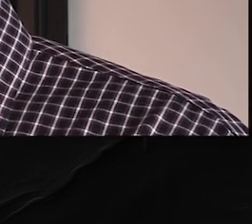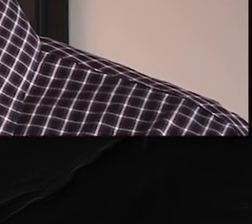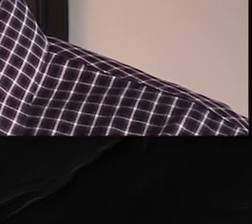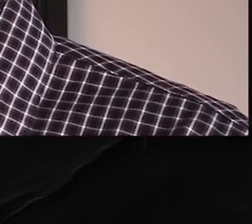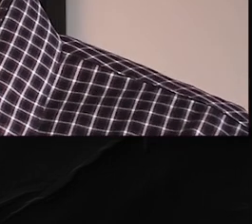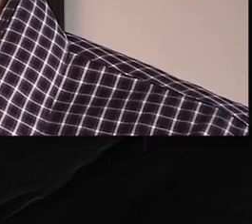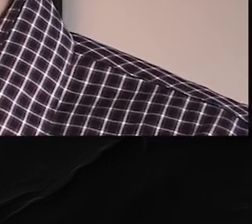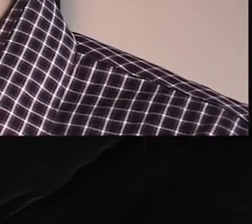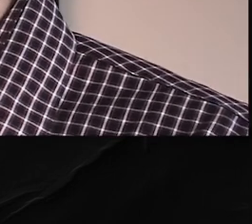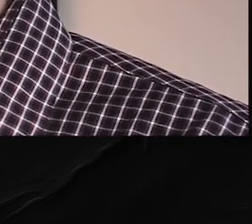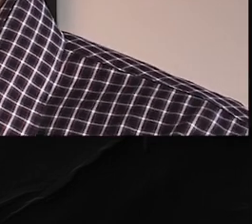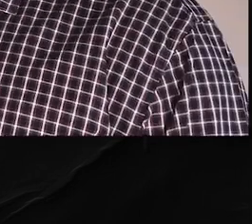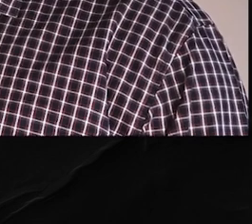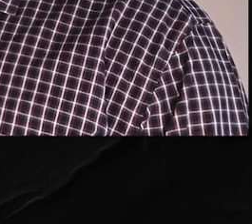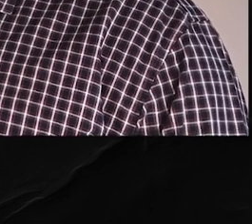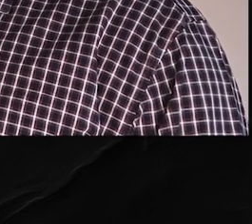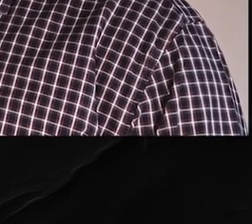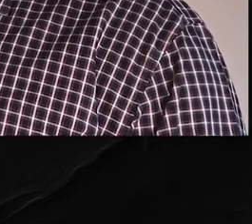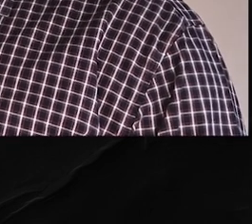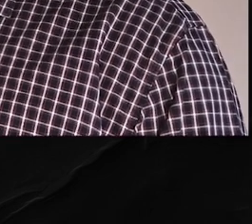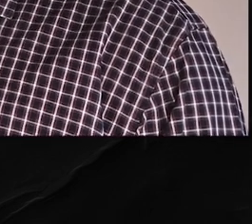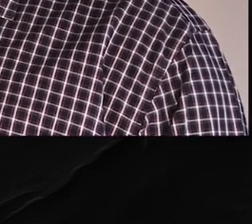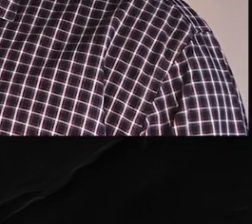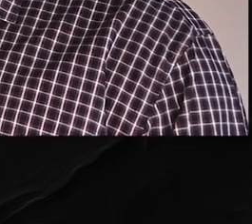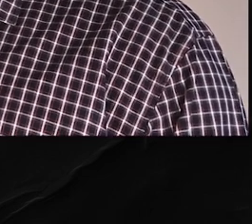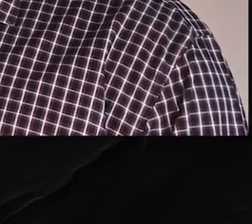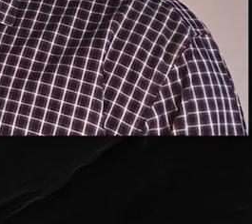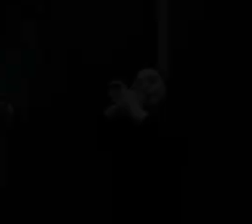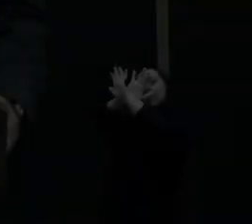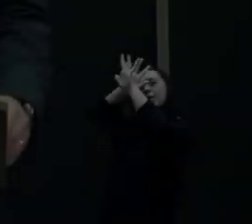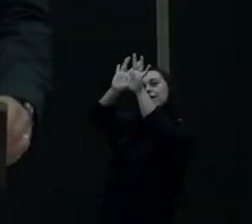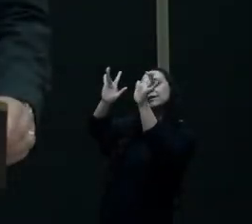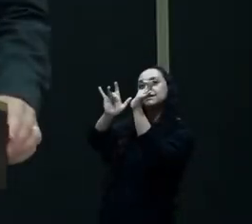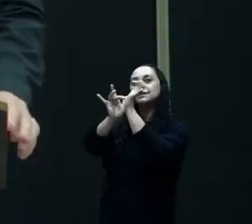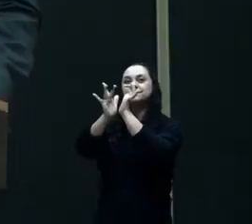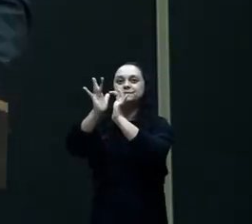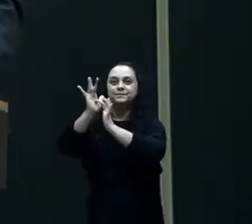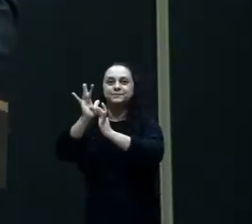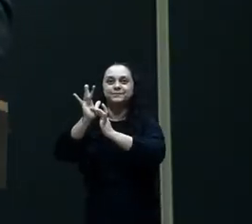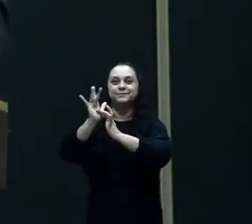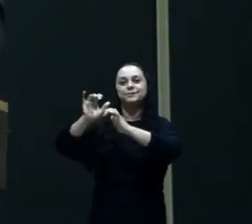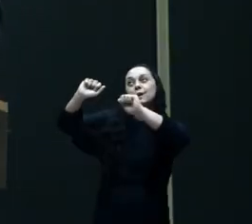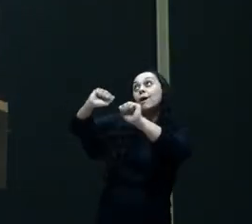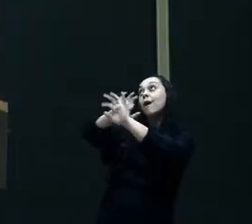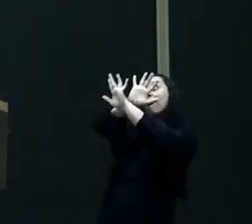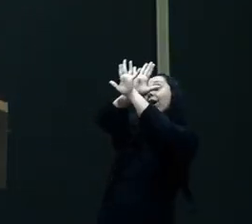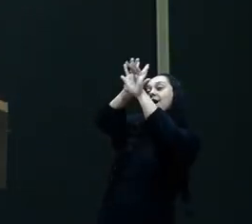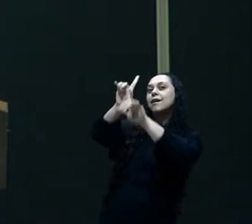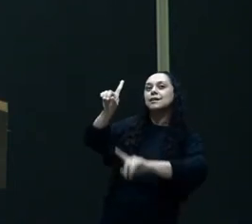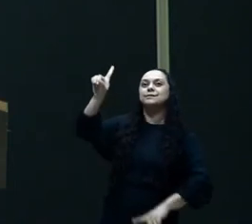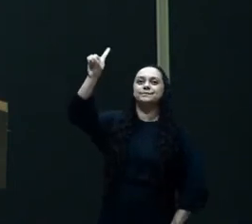Peço também que compartilhe esse vídeo Um forte abraço e fique com a palavra glória a Deus